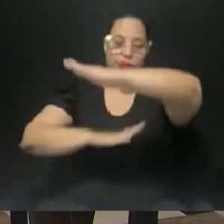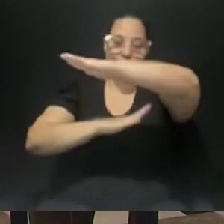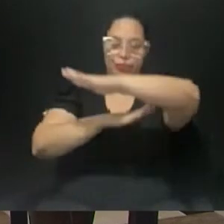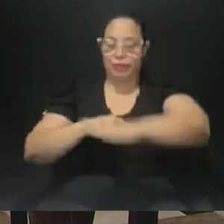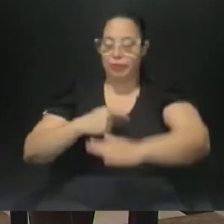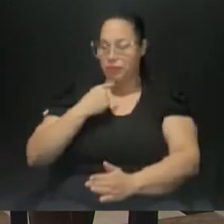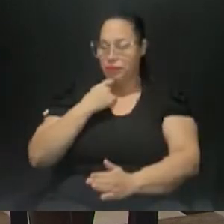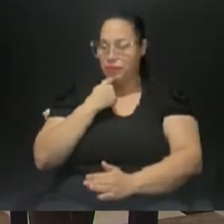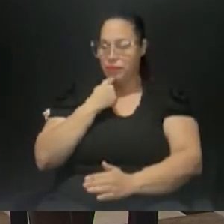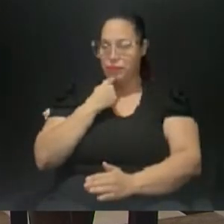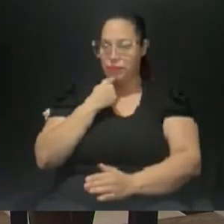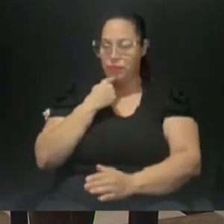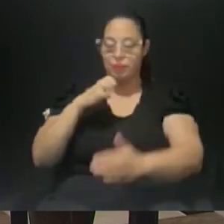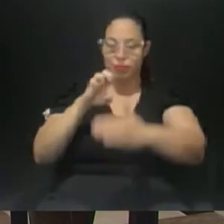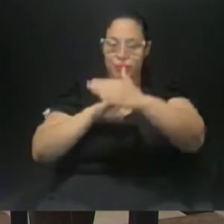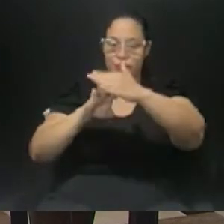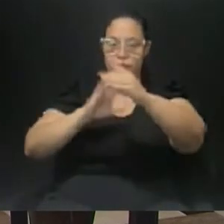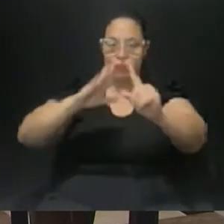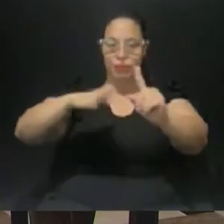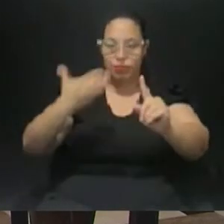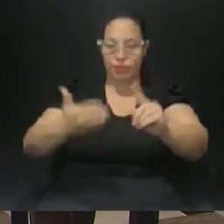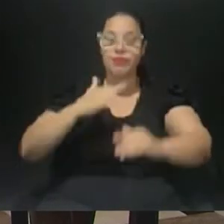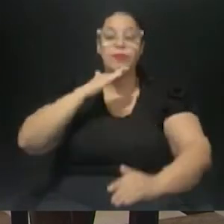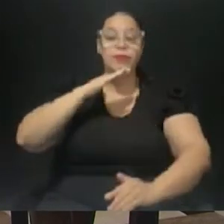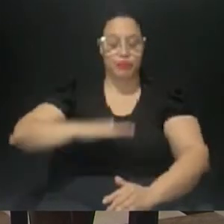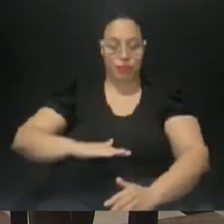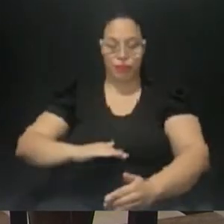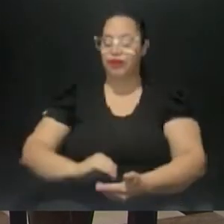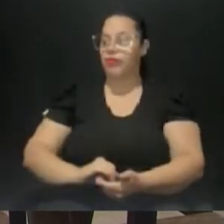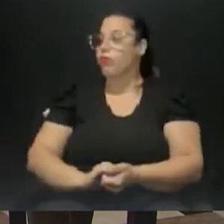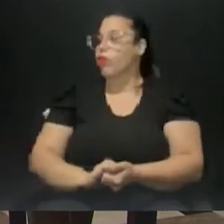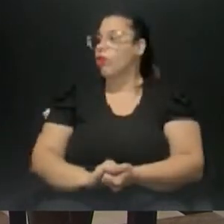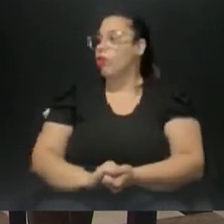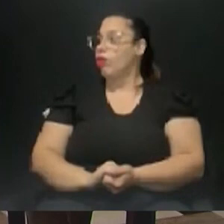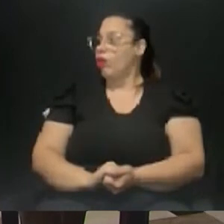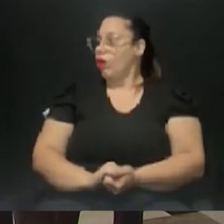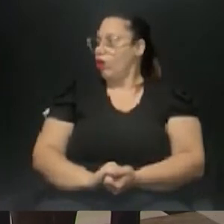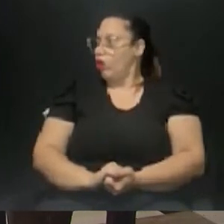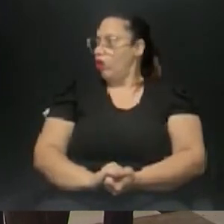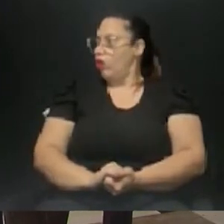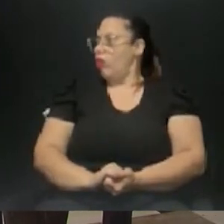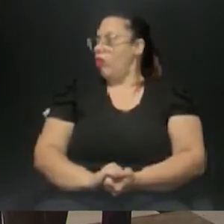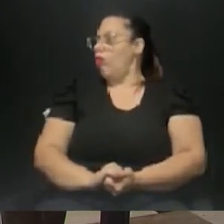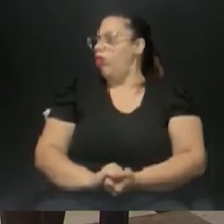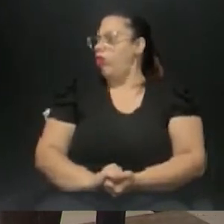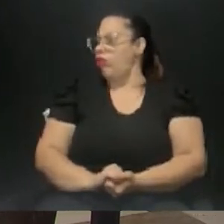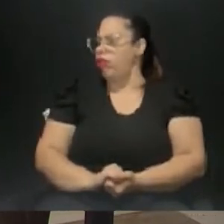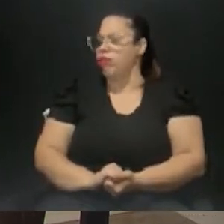Municipal de Campinas à empresa agraciada desta tarde.